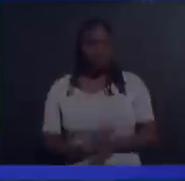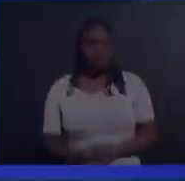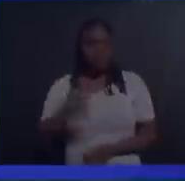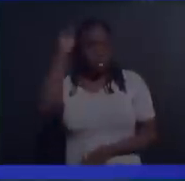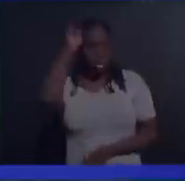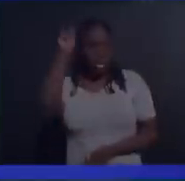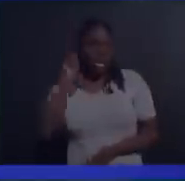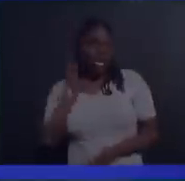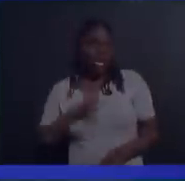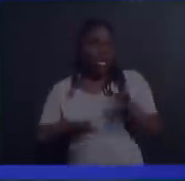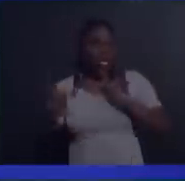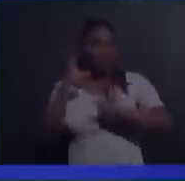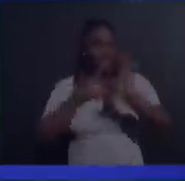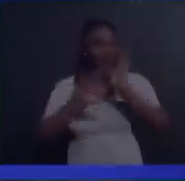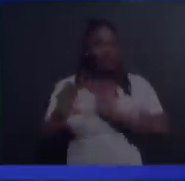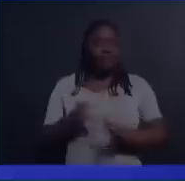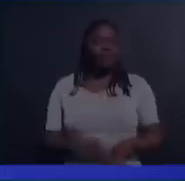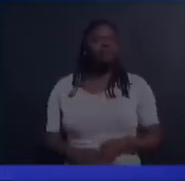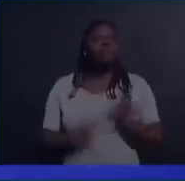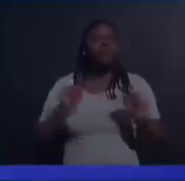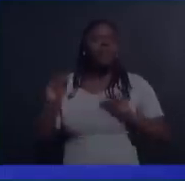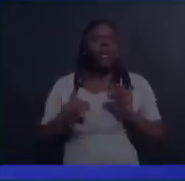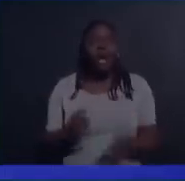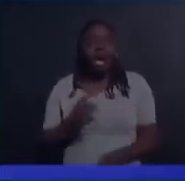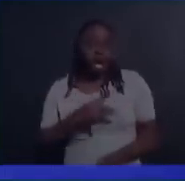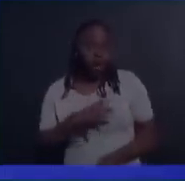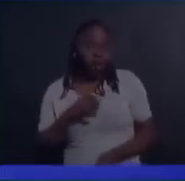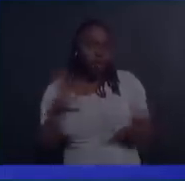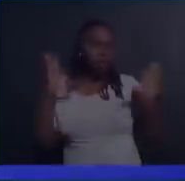Paula, né? Não tenho medo do escuro.